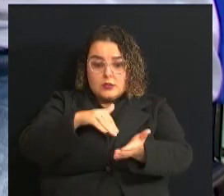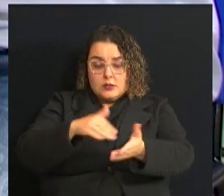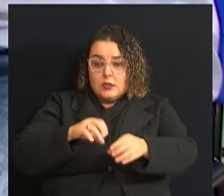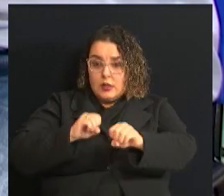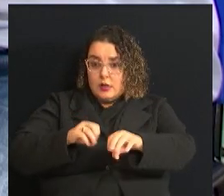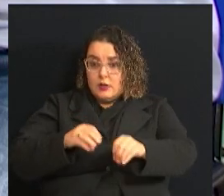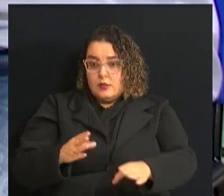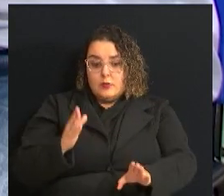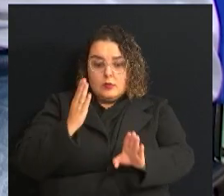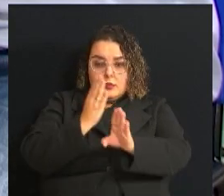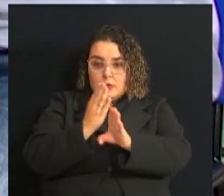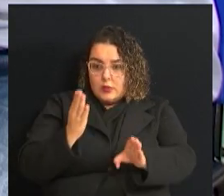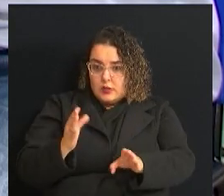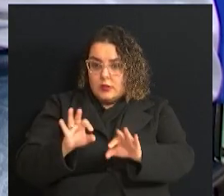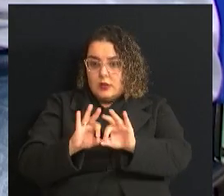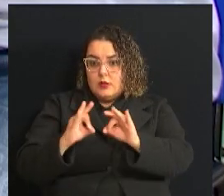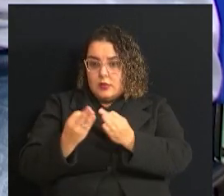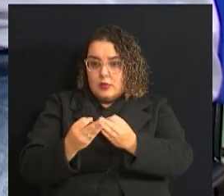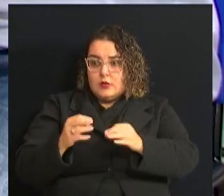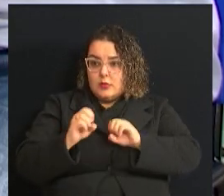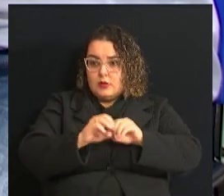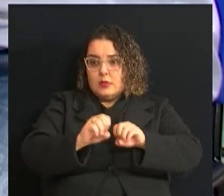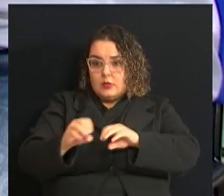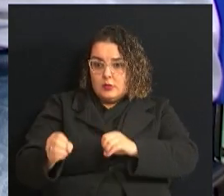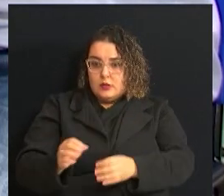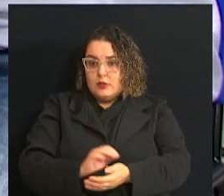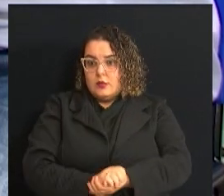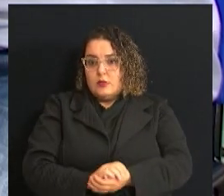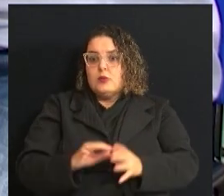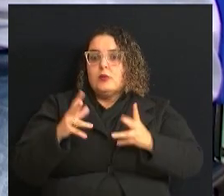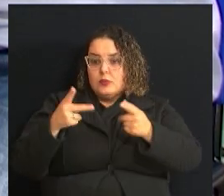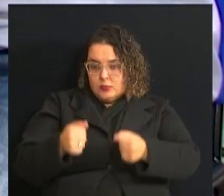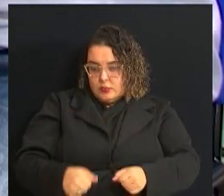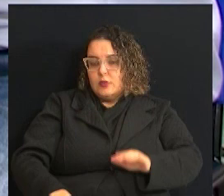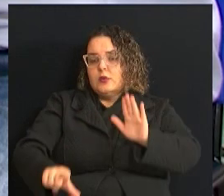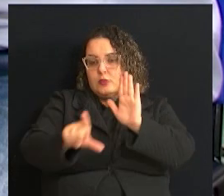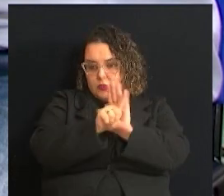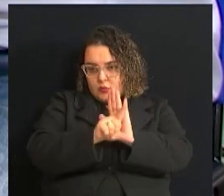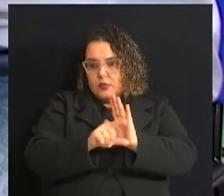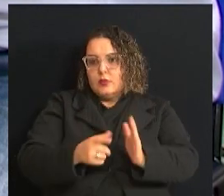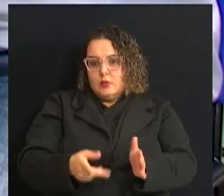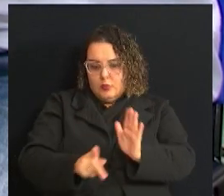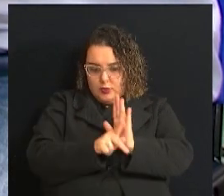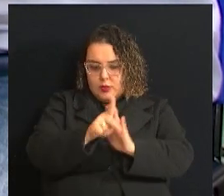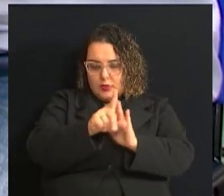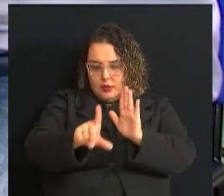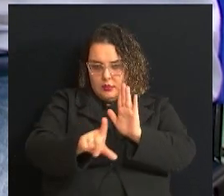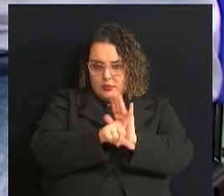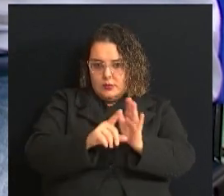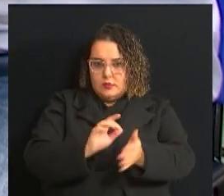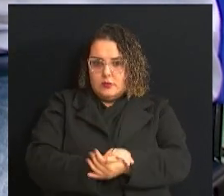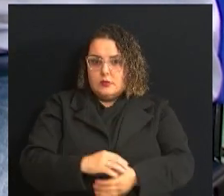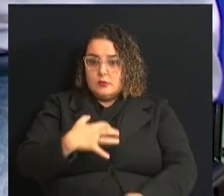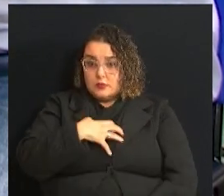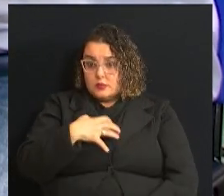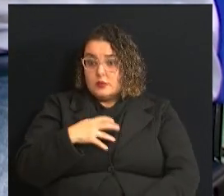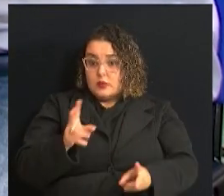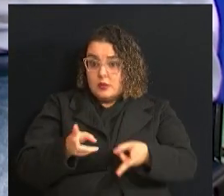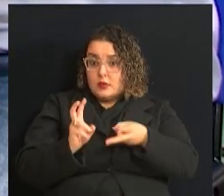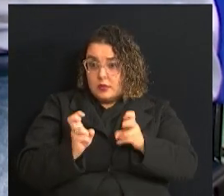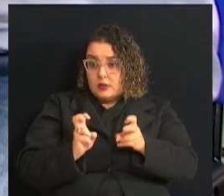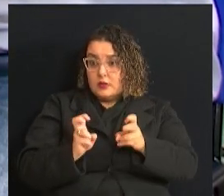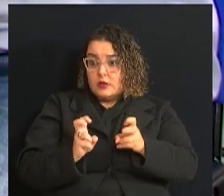um encontro entre as famílias educadoras. Tudo isso é previsto? Tudo isso está previsto no projeto, né? De uma maneira que a gente percebe que